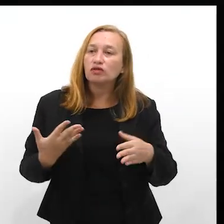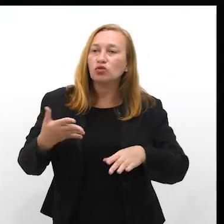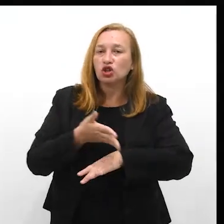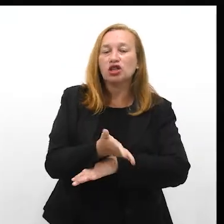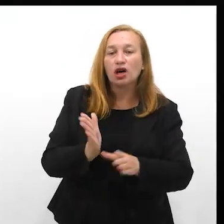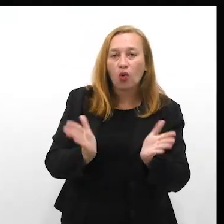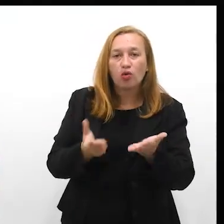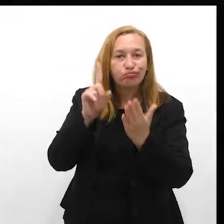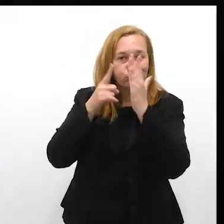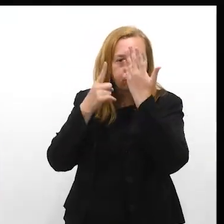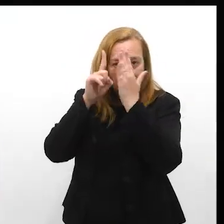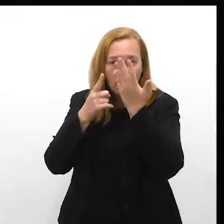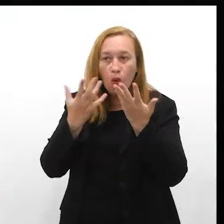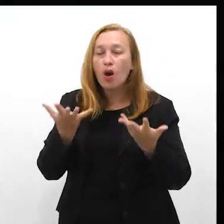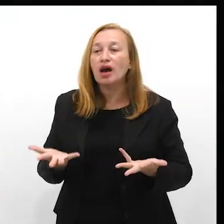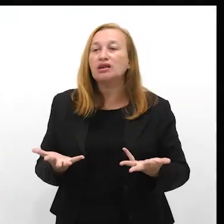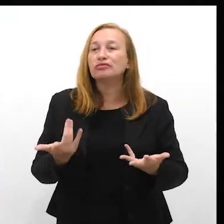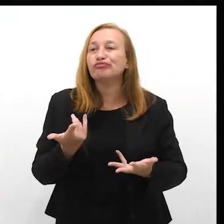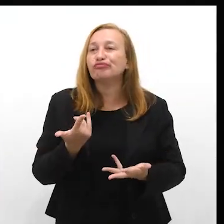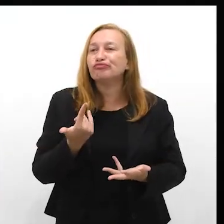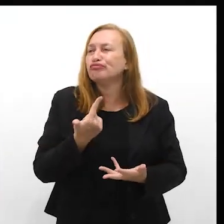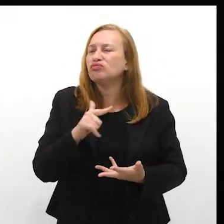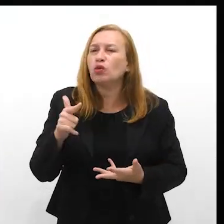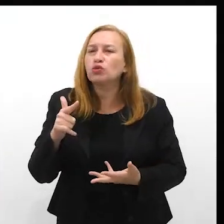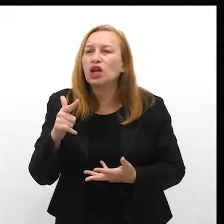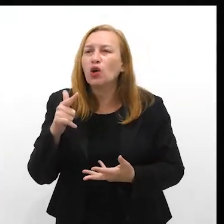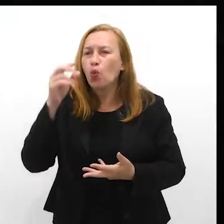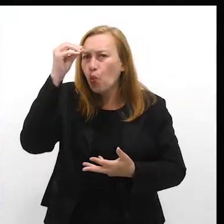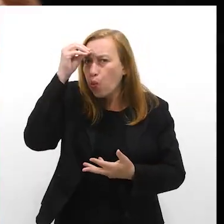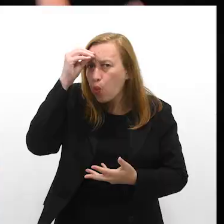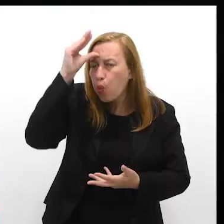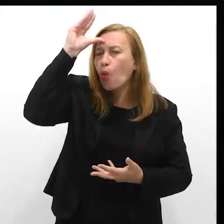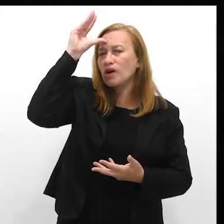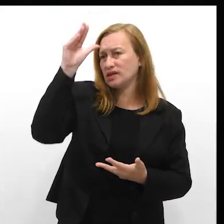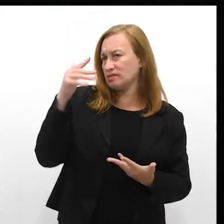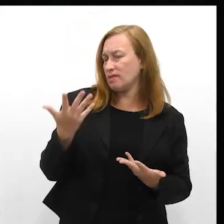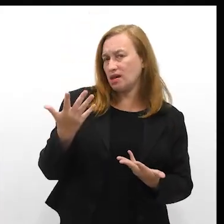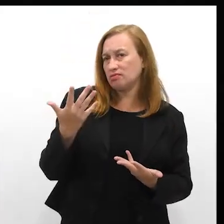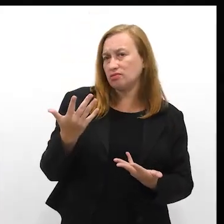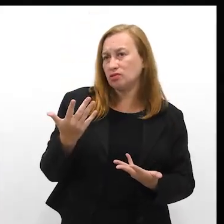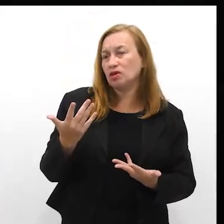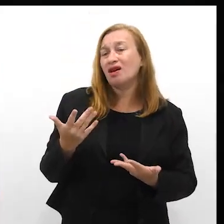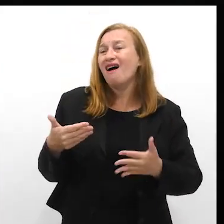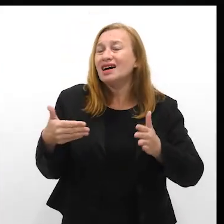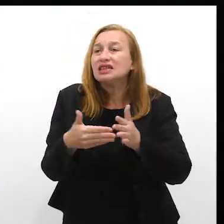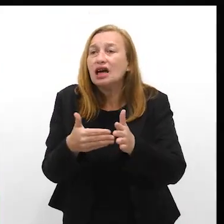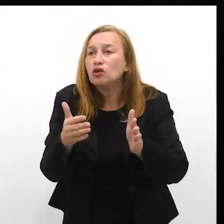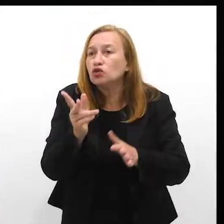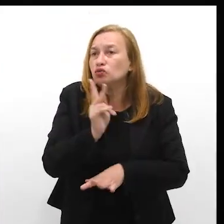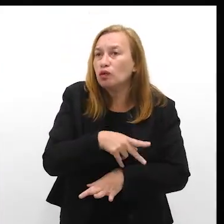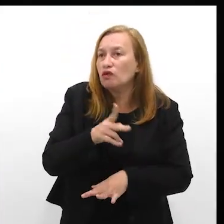jovem que está chegando agora, que não tem todo esse know-how, porque não tem